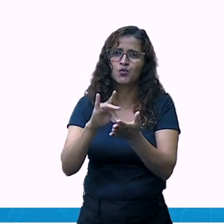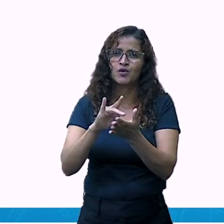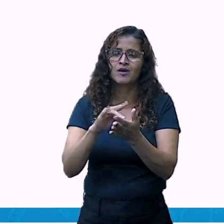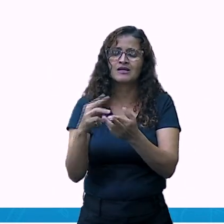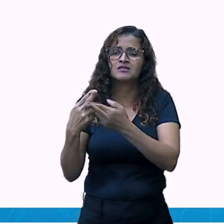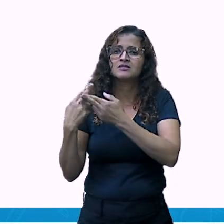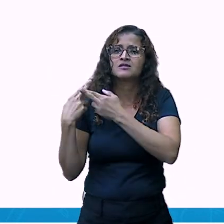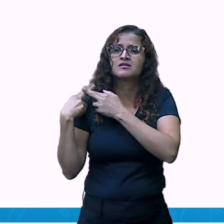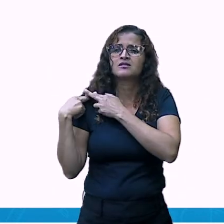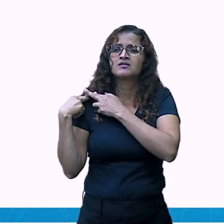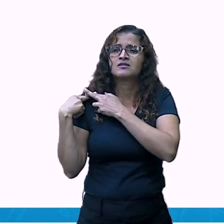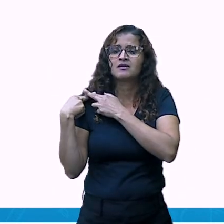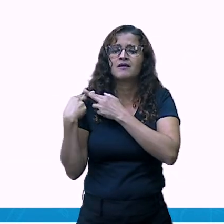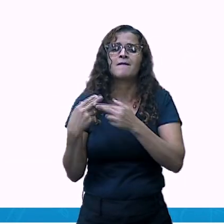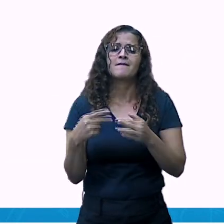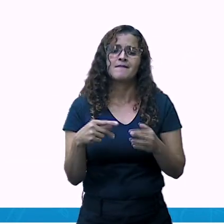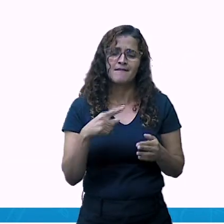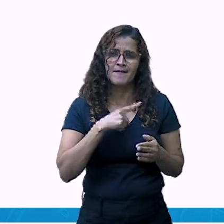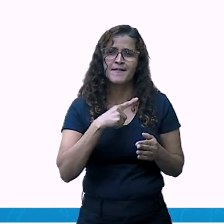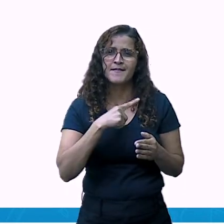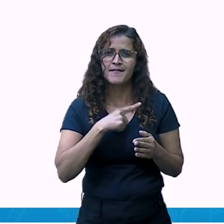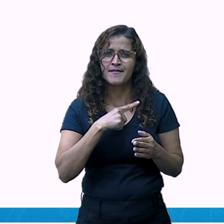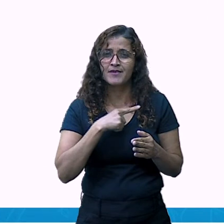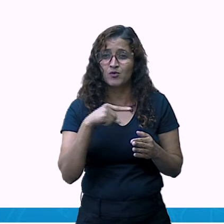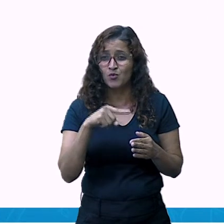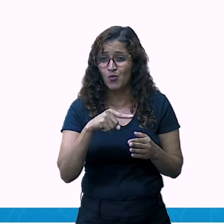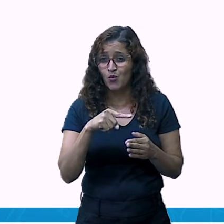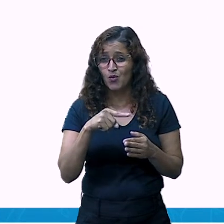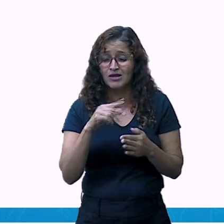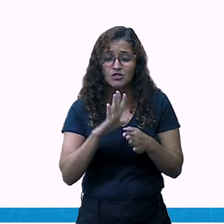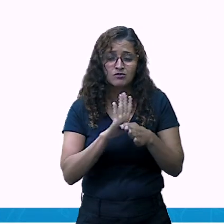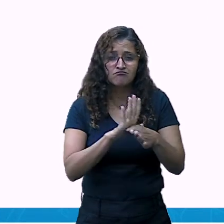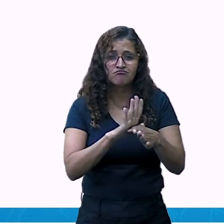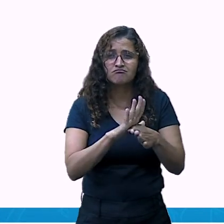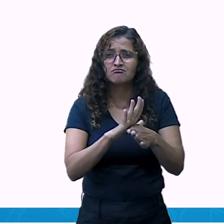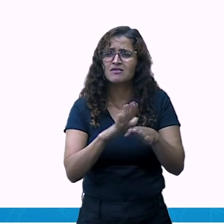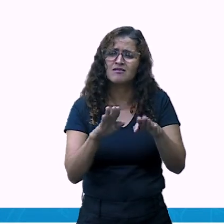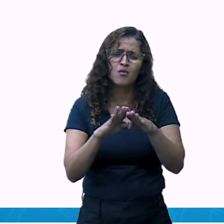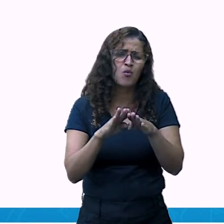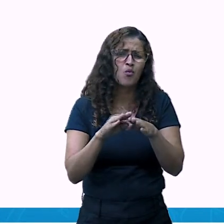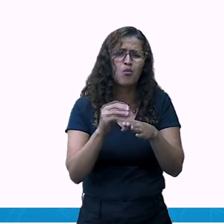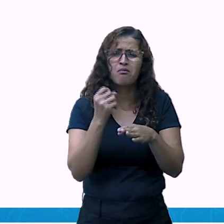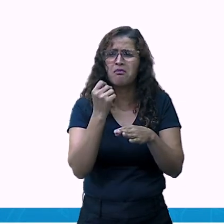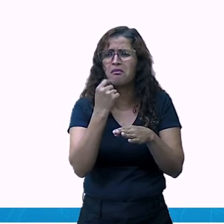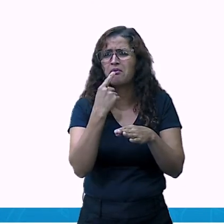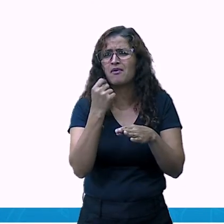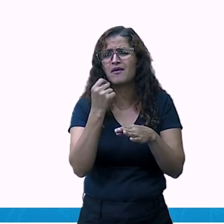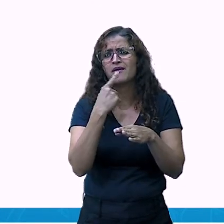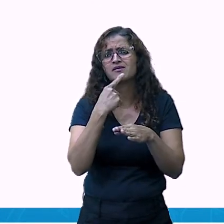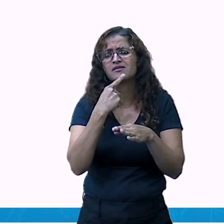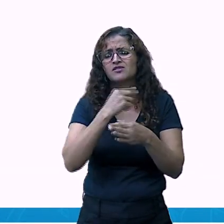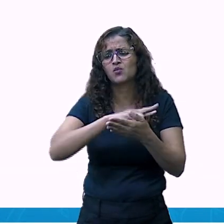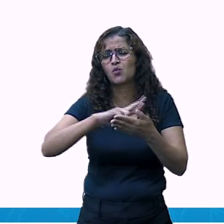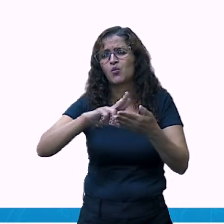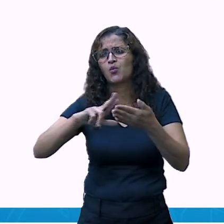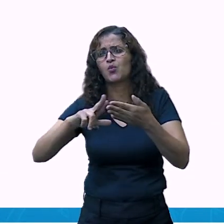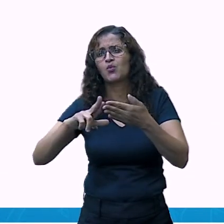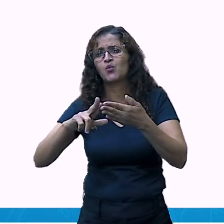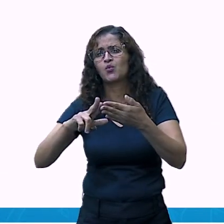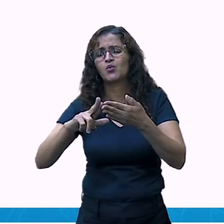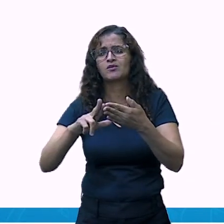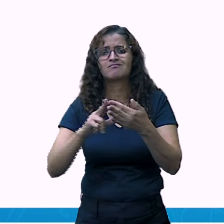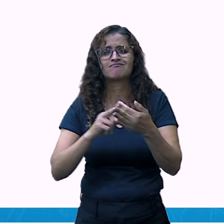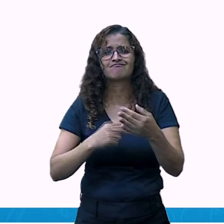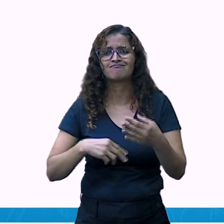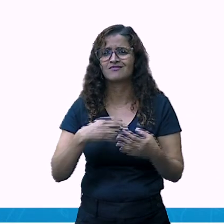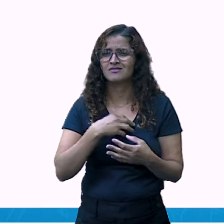função, além de auxiliar na medicação, na indústria, nos alimentos, também